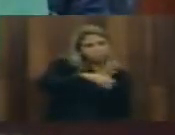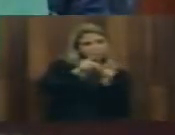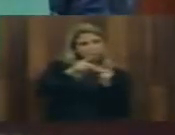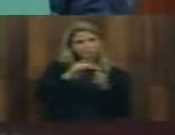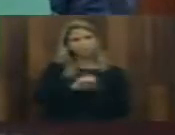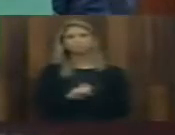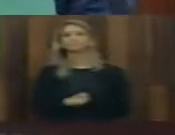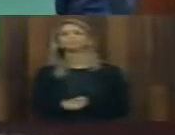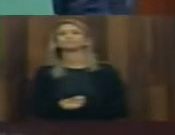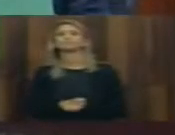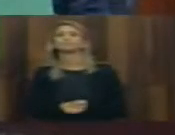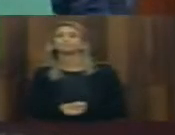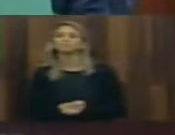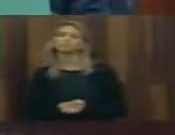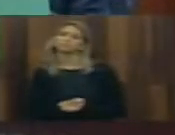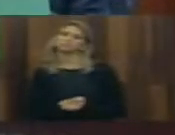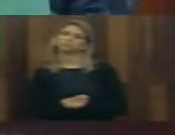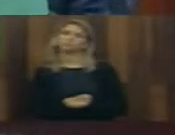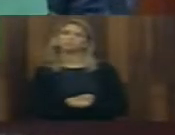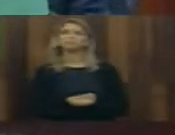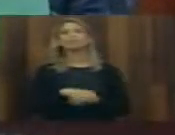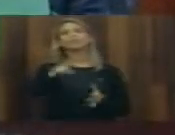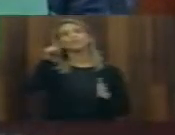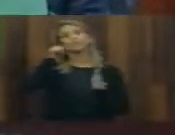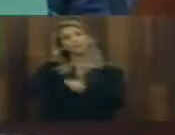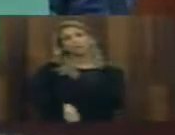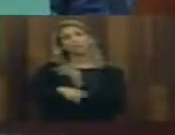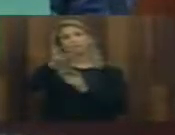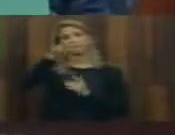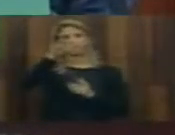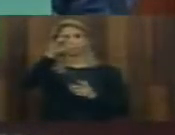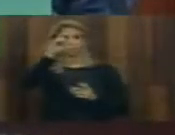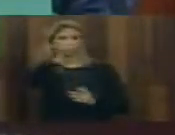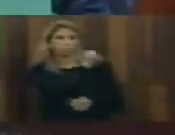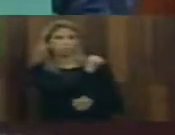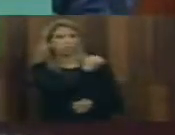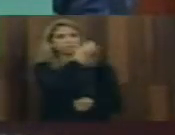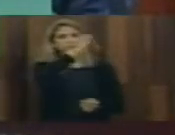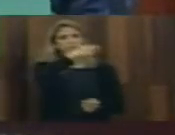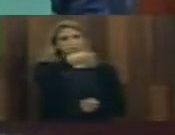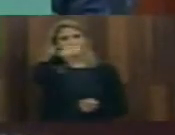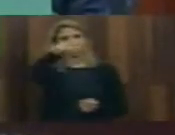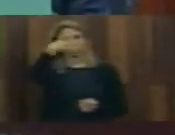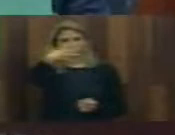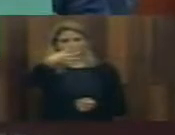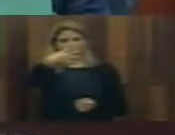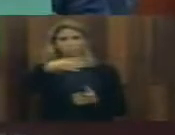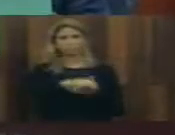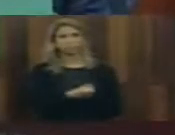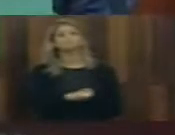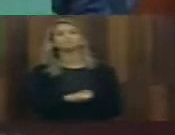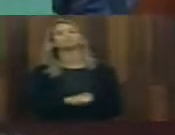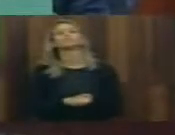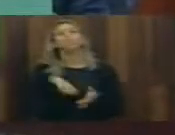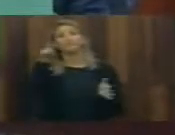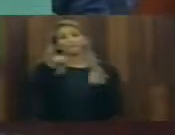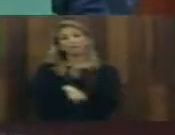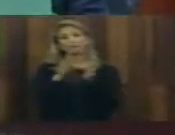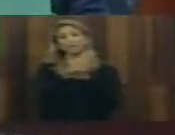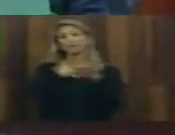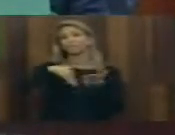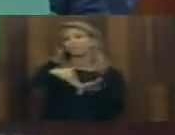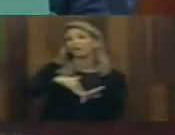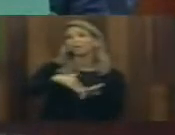Veto 34/19, promovente Adriano Guilherme de Teves Moreno. Dispõe sobre veto total parcial ao projeto